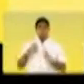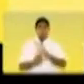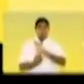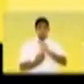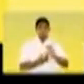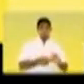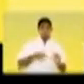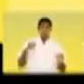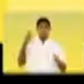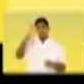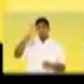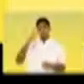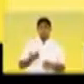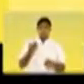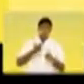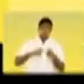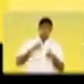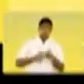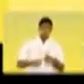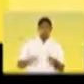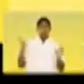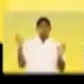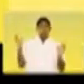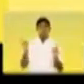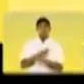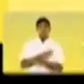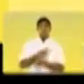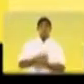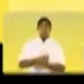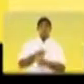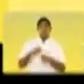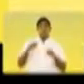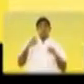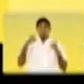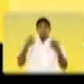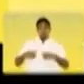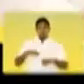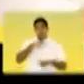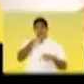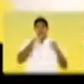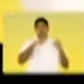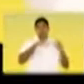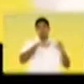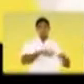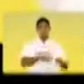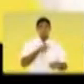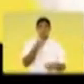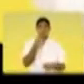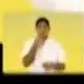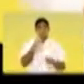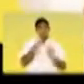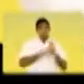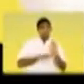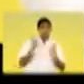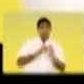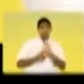apresentasse um plano para sanar as irregularidades e já existentes no zoológico da Vitória plano que não